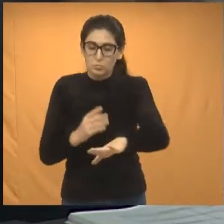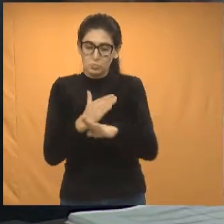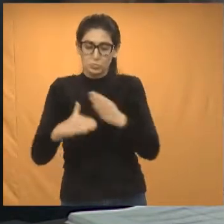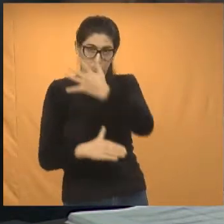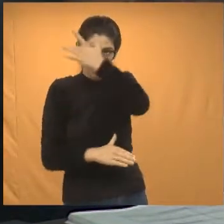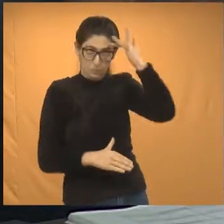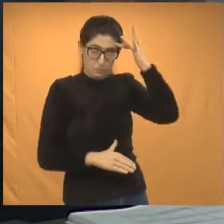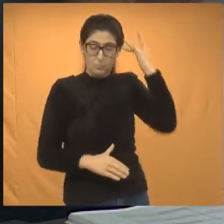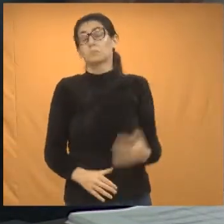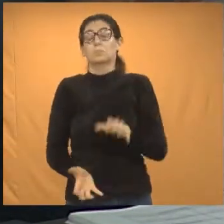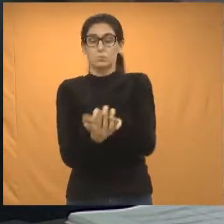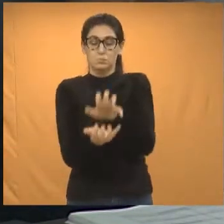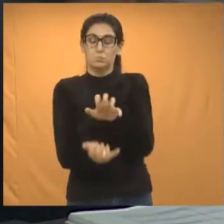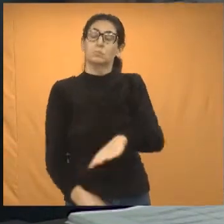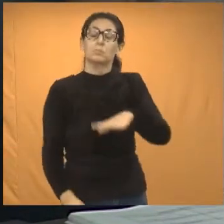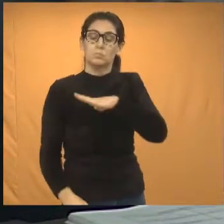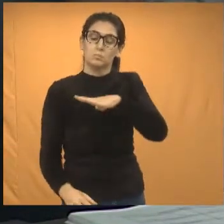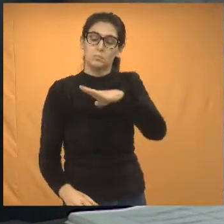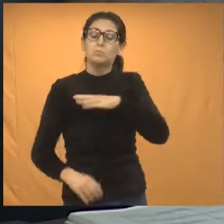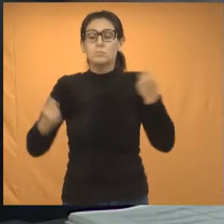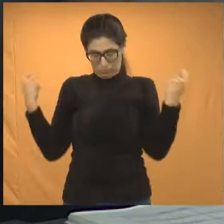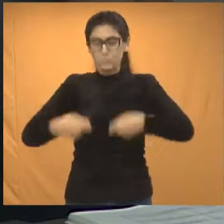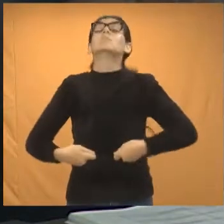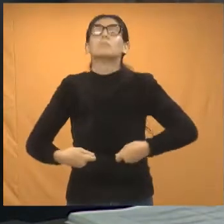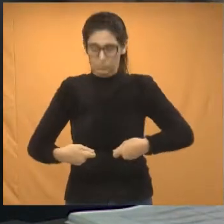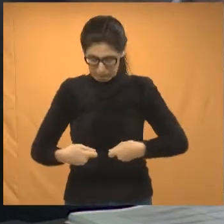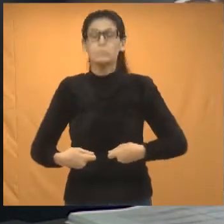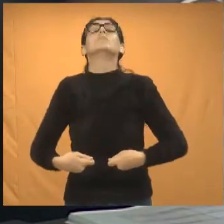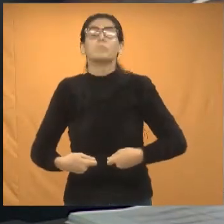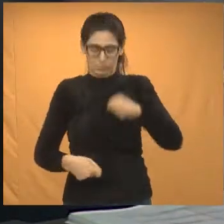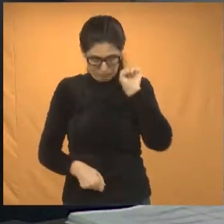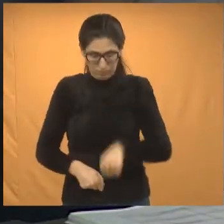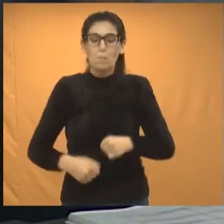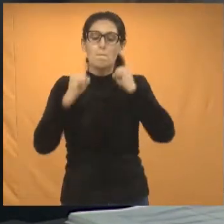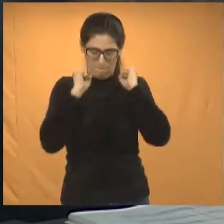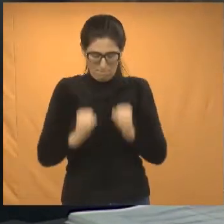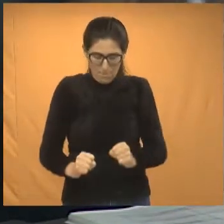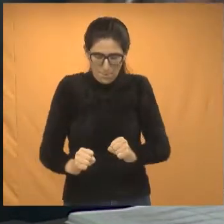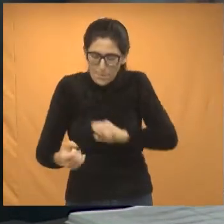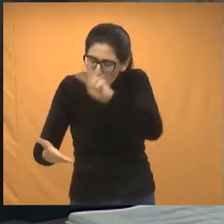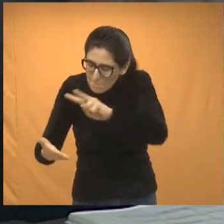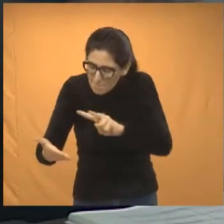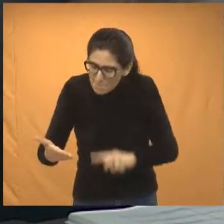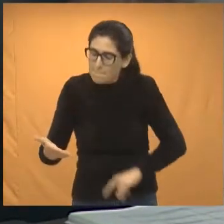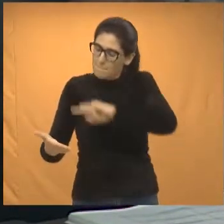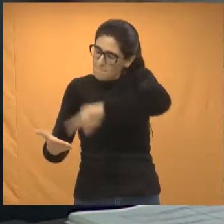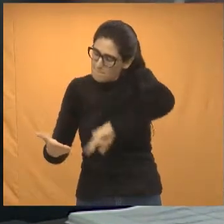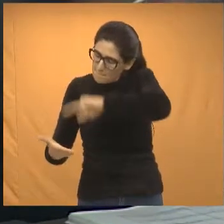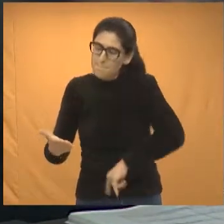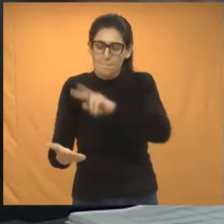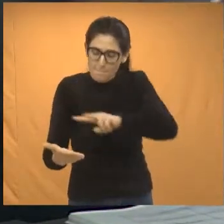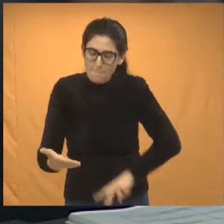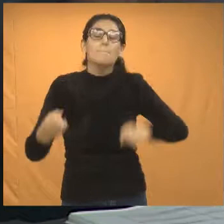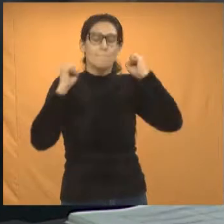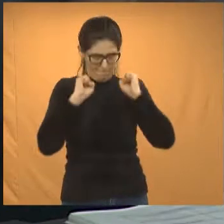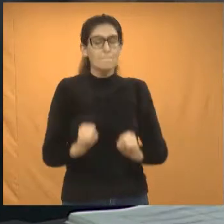jacariense que possa ter acesso aos documentos, ter acesso aos procedimentos, e se